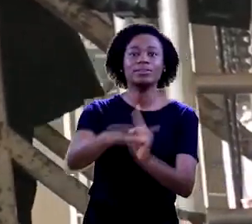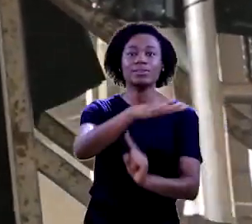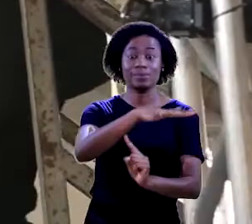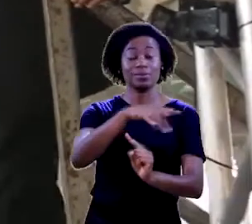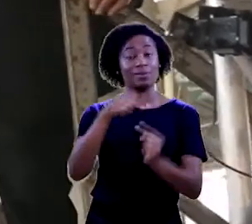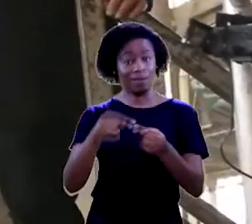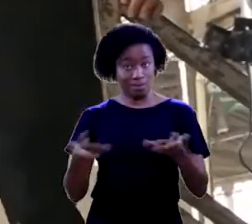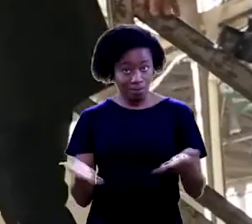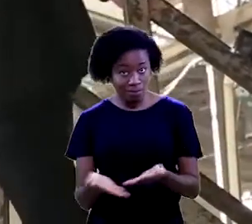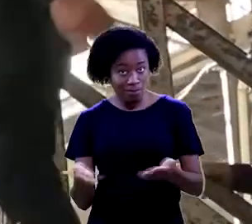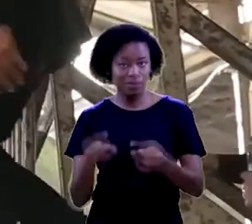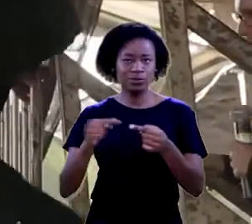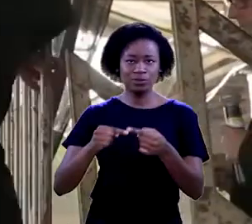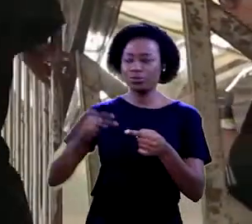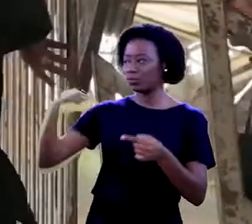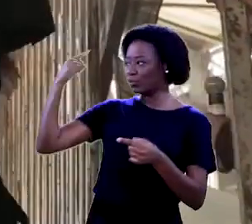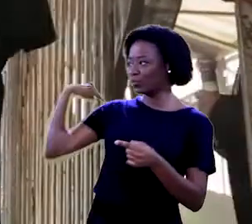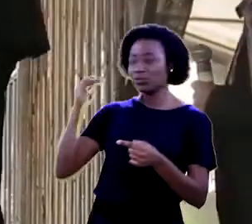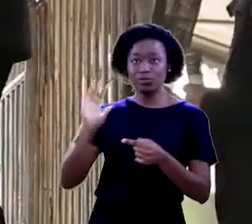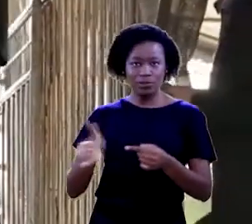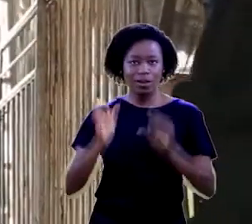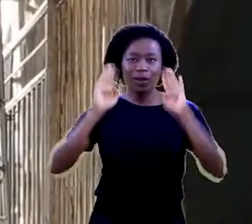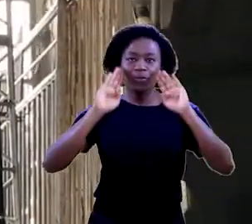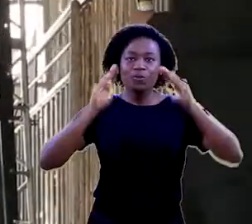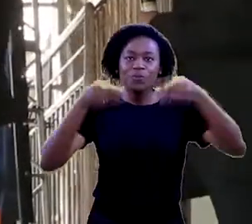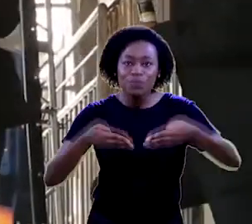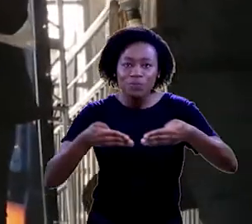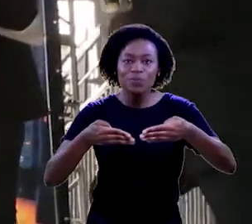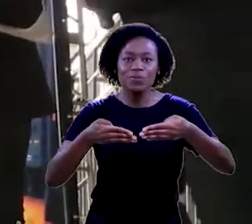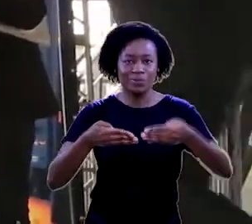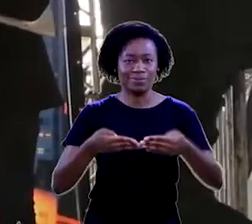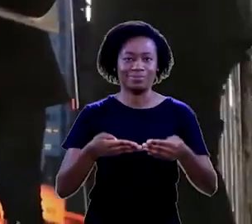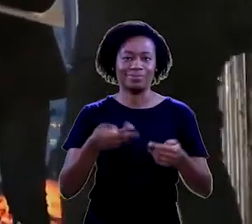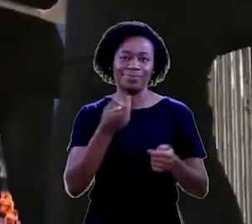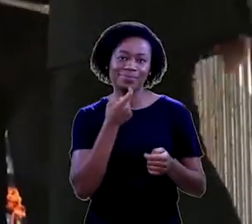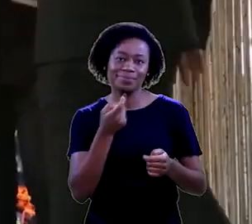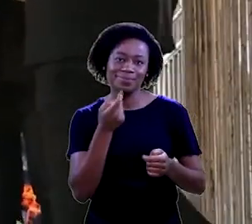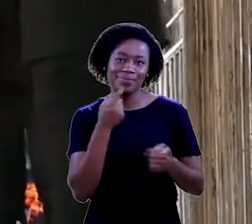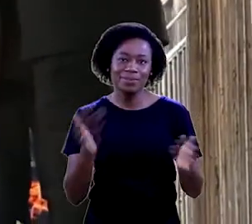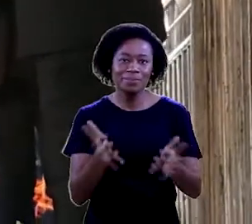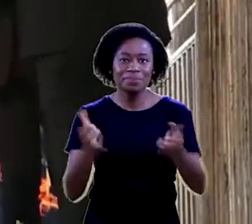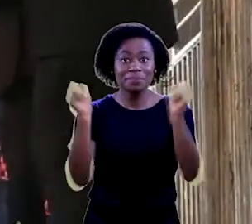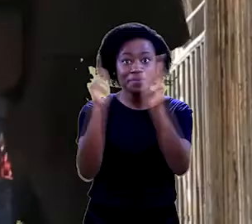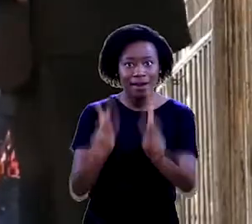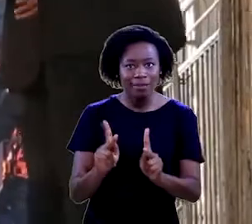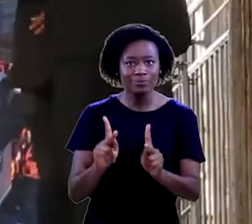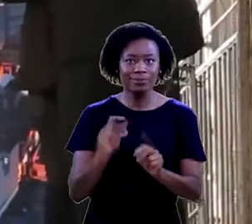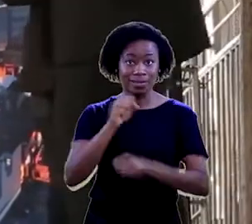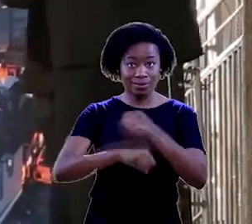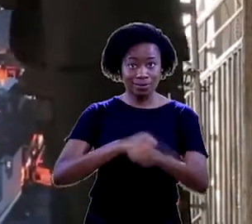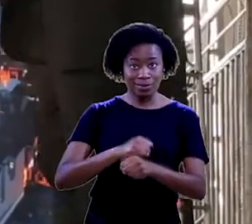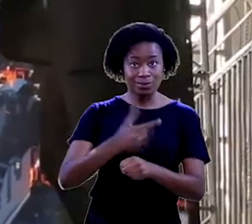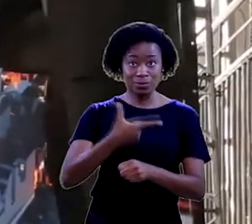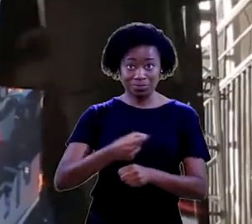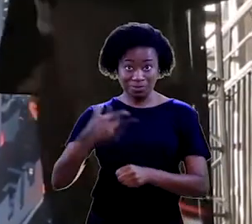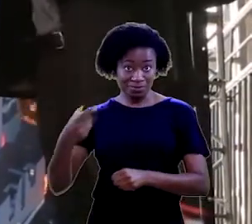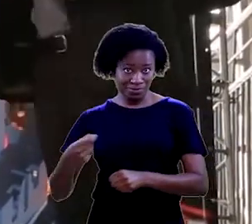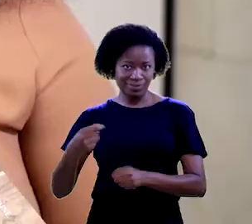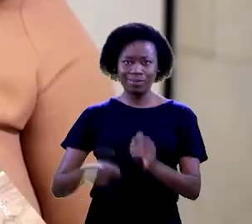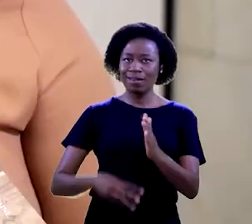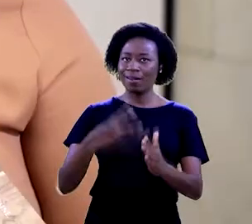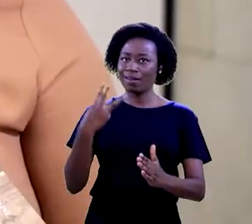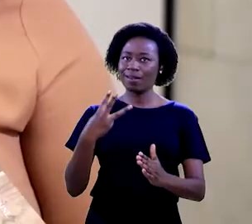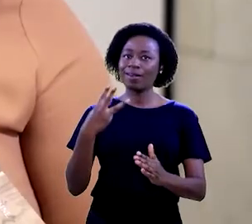que foi e é o Fórum Campinas pela Paz, que nesse ano teve já a sua 3ª